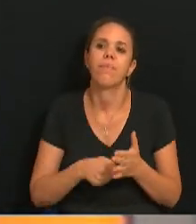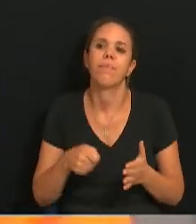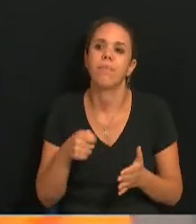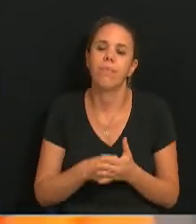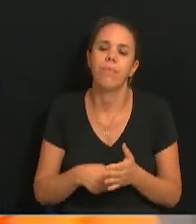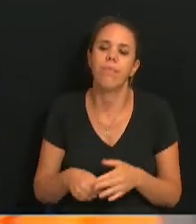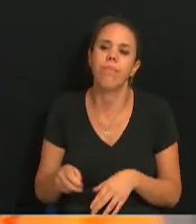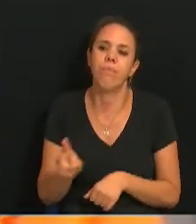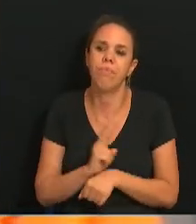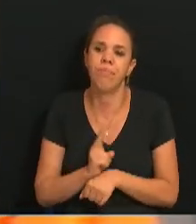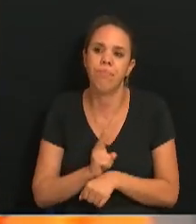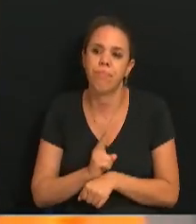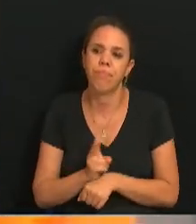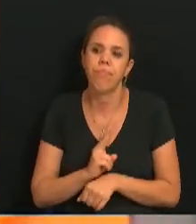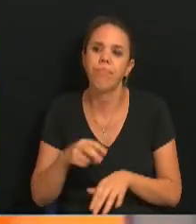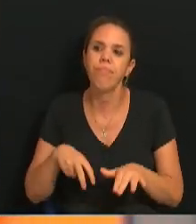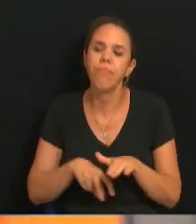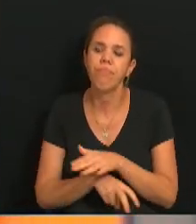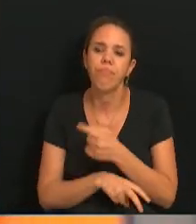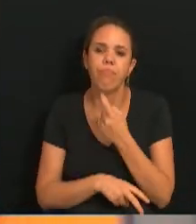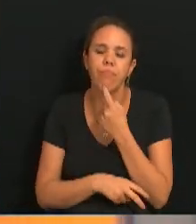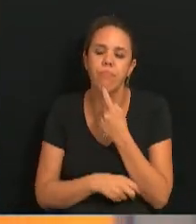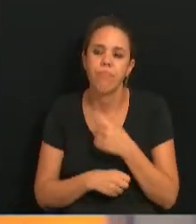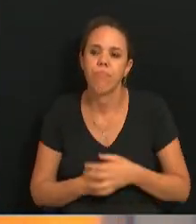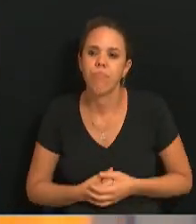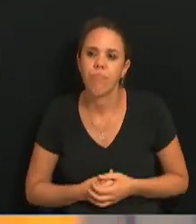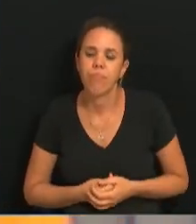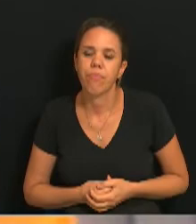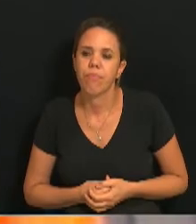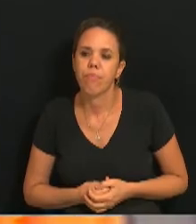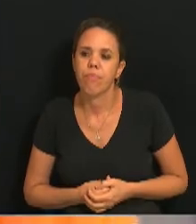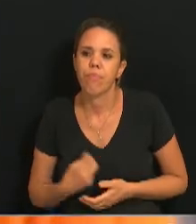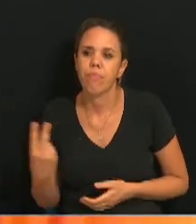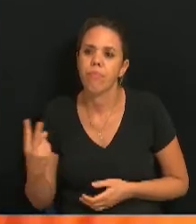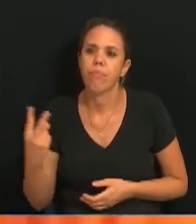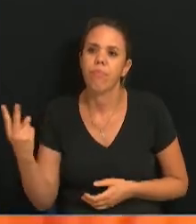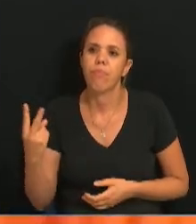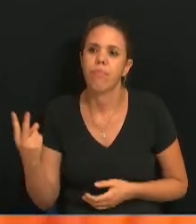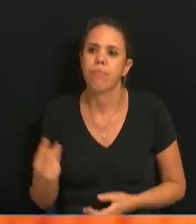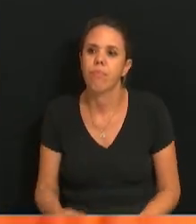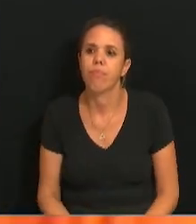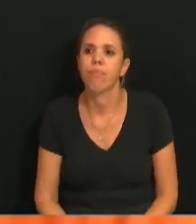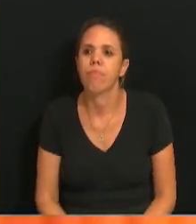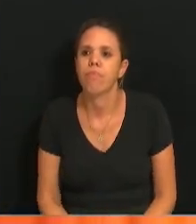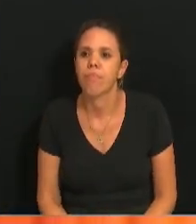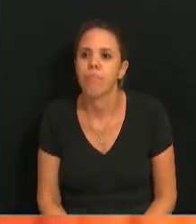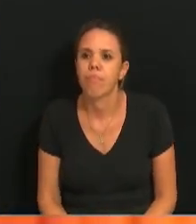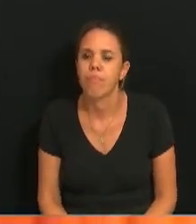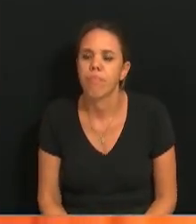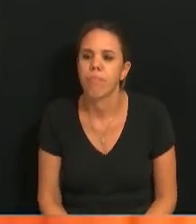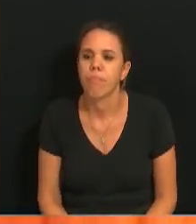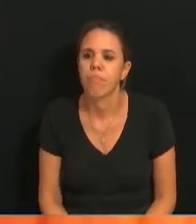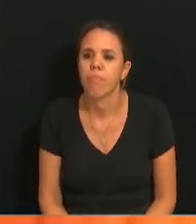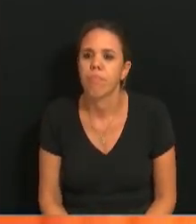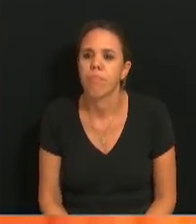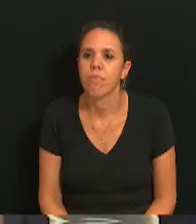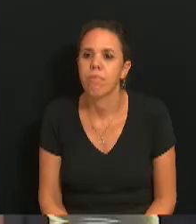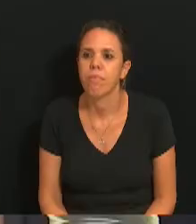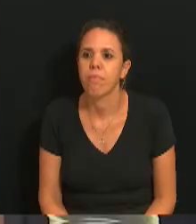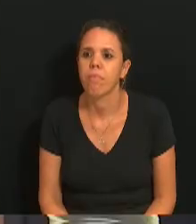agentes e monitoras do município de Campinas, pela valorização e reconhecimento. A gente está com um probleminha aqui por conta dos